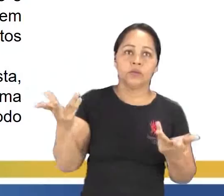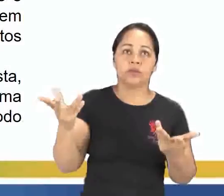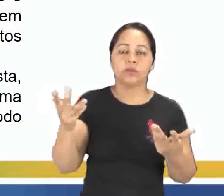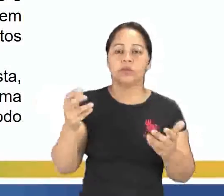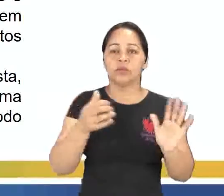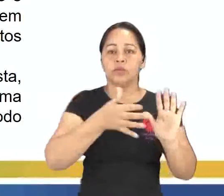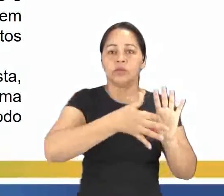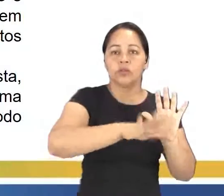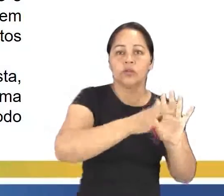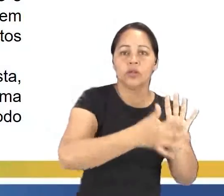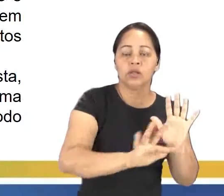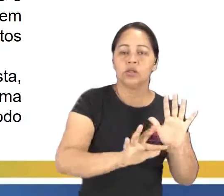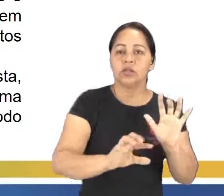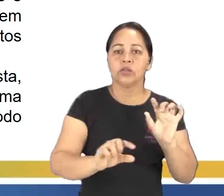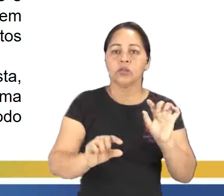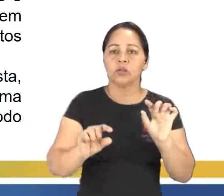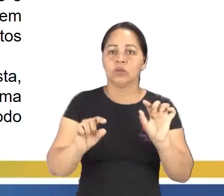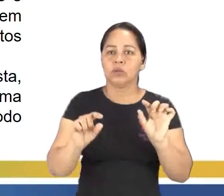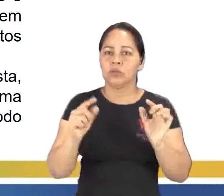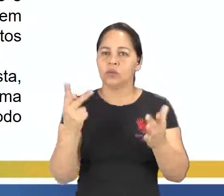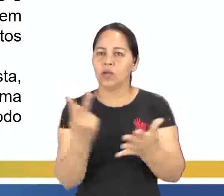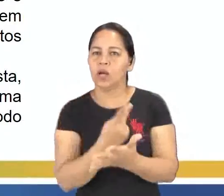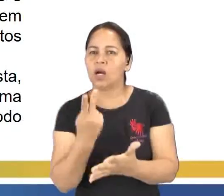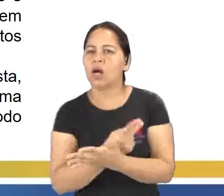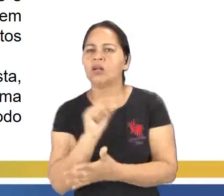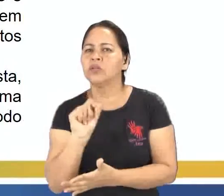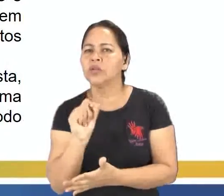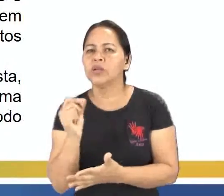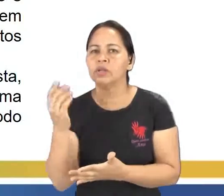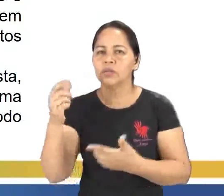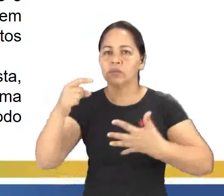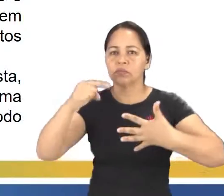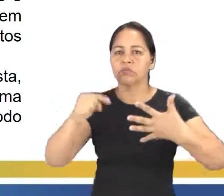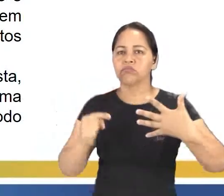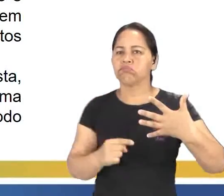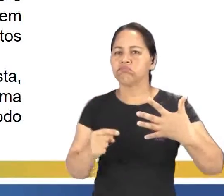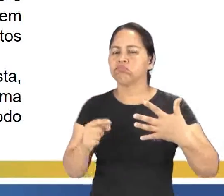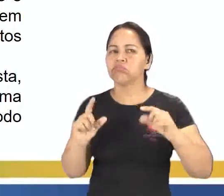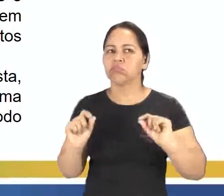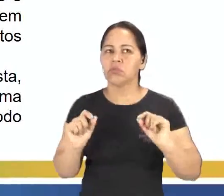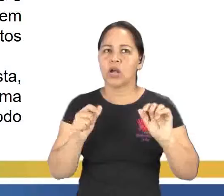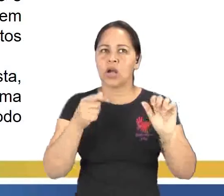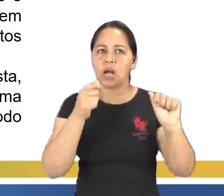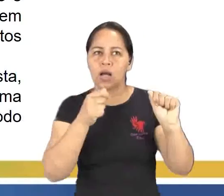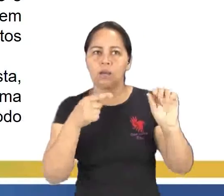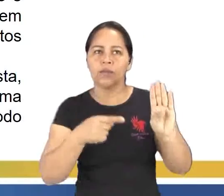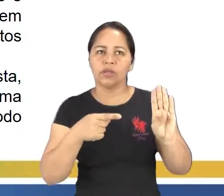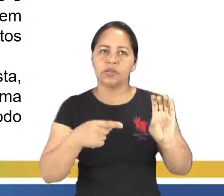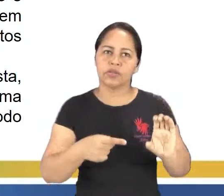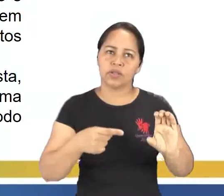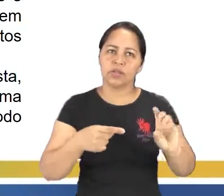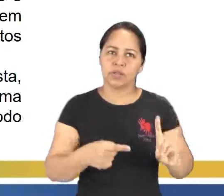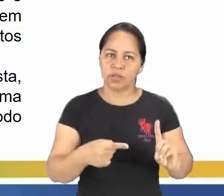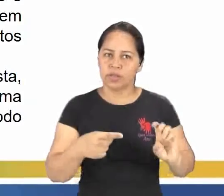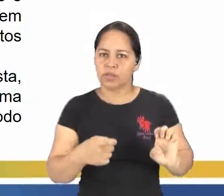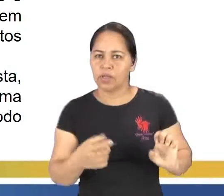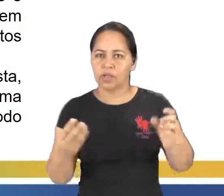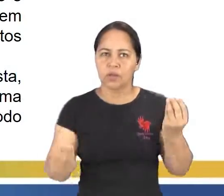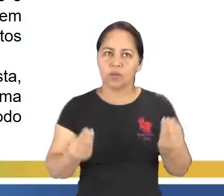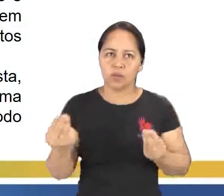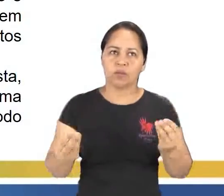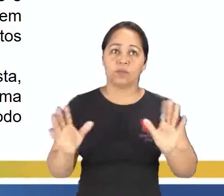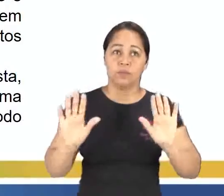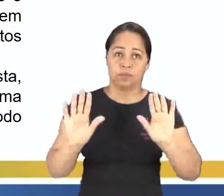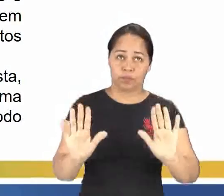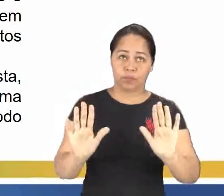naturalismo, o que não é correto afirmar? O naturalismo teve como marco inicial a publicação em 1881 com